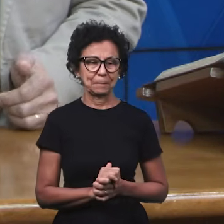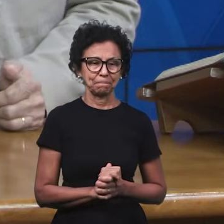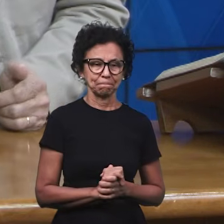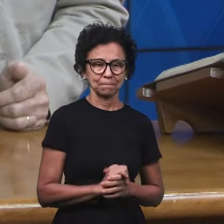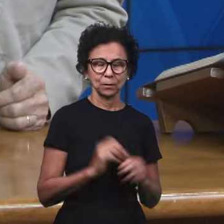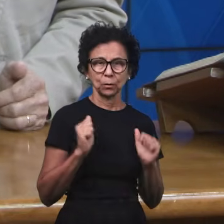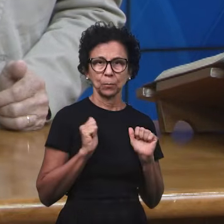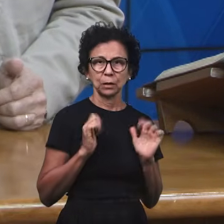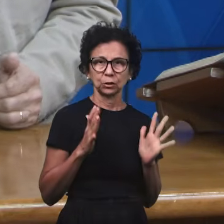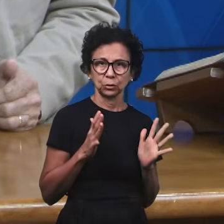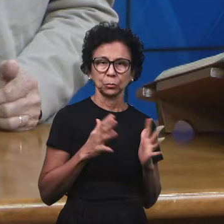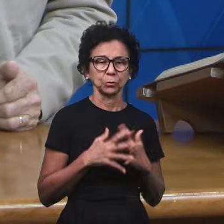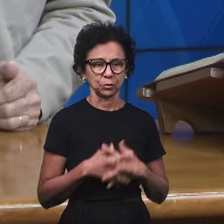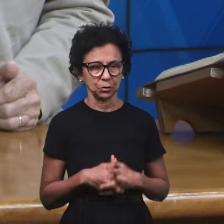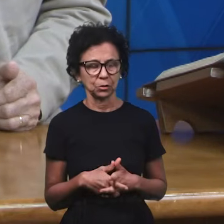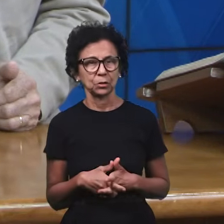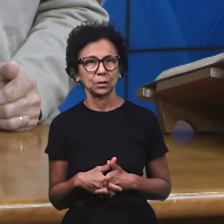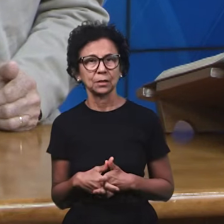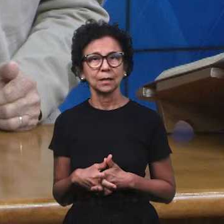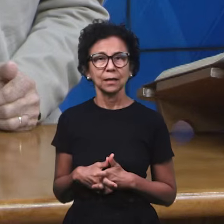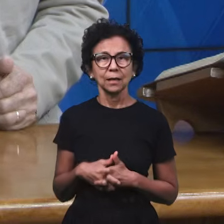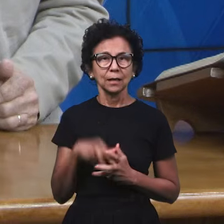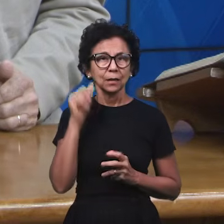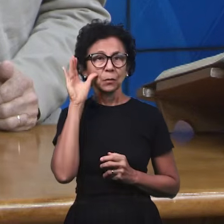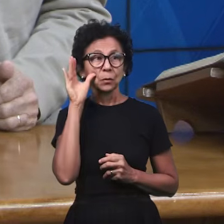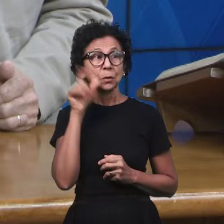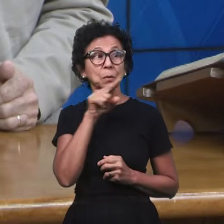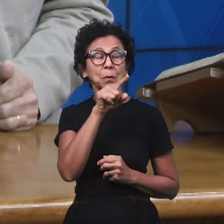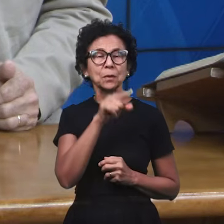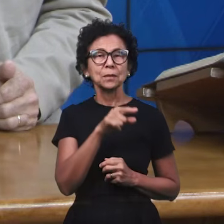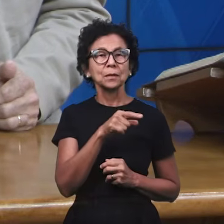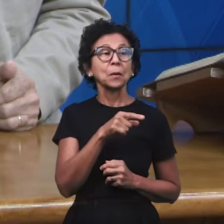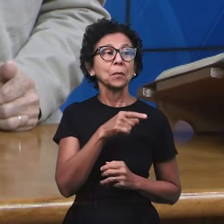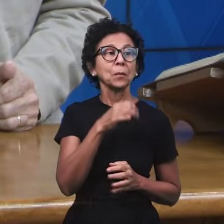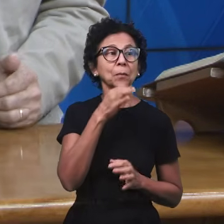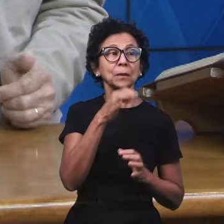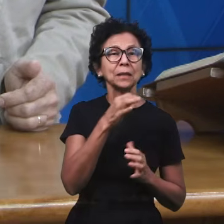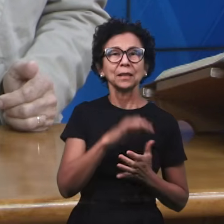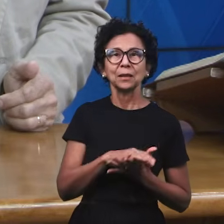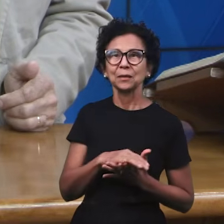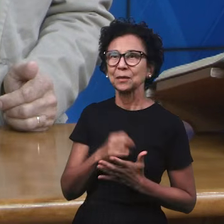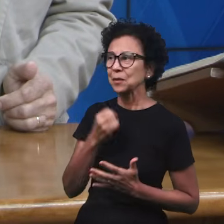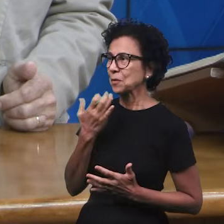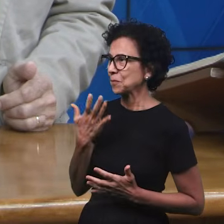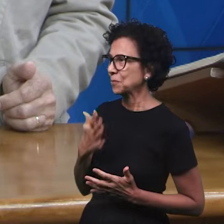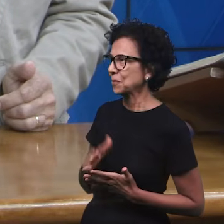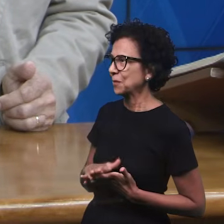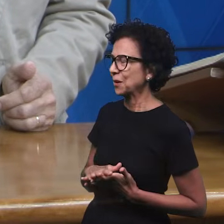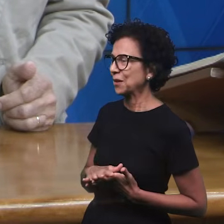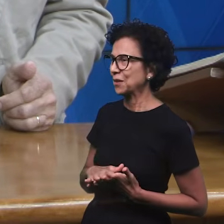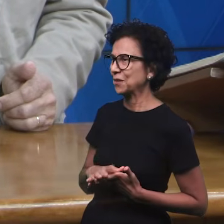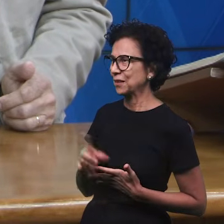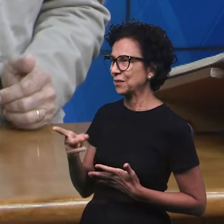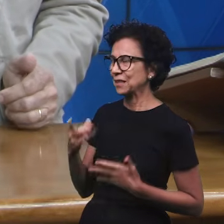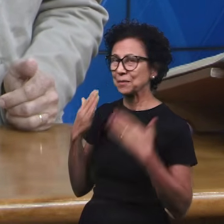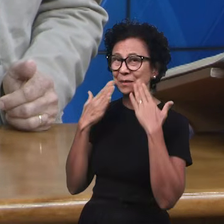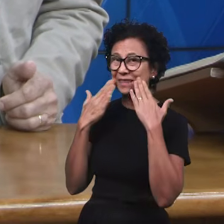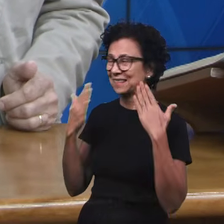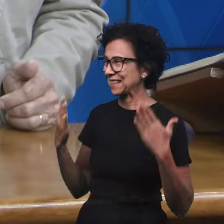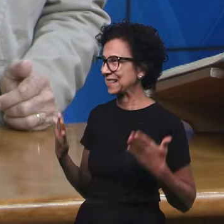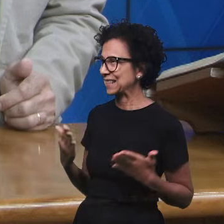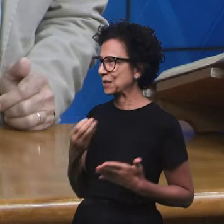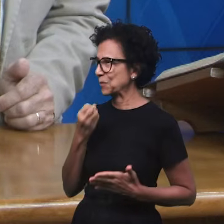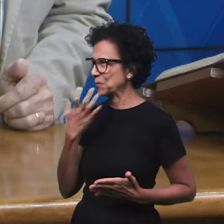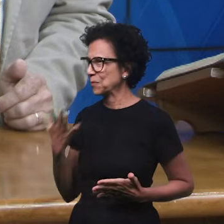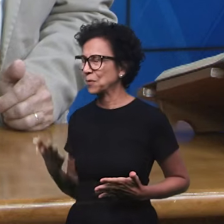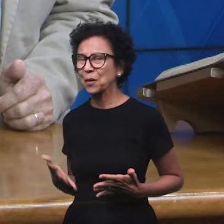coisa e querem saber o que as outras pessoas estão achando. Se foi bom, olha, foi muito bom aquela apresentação que eu fiz,